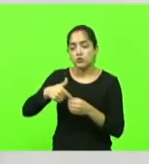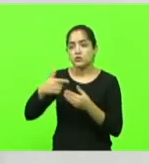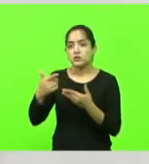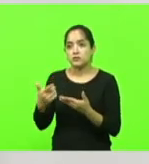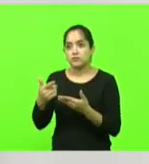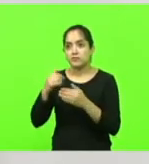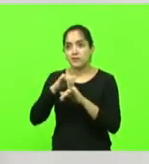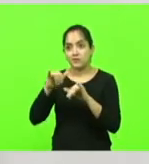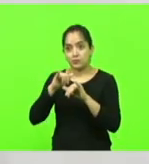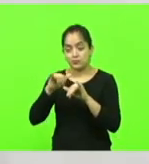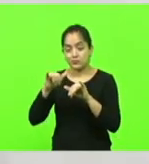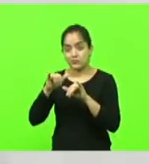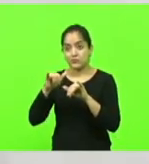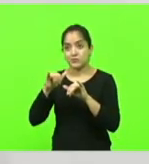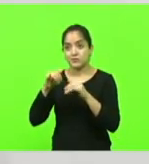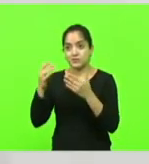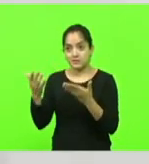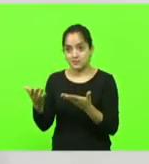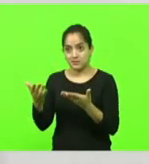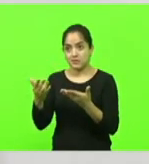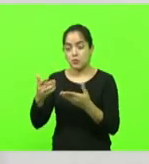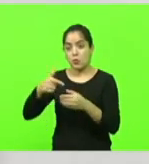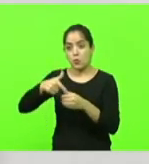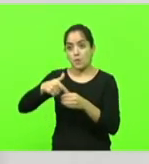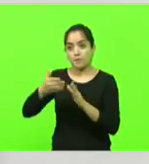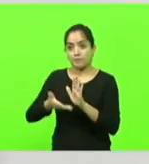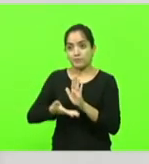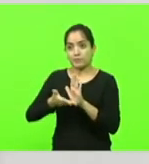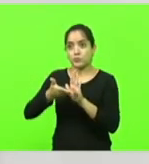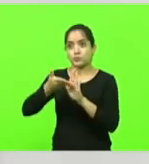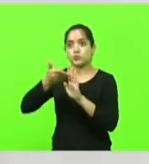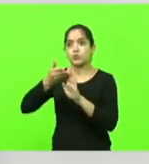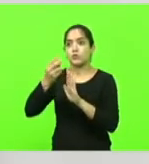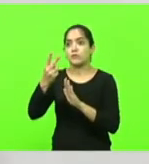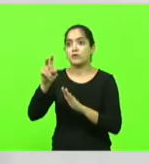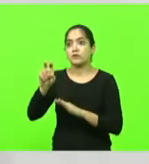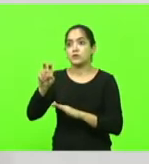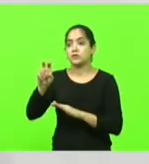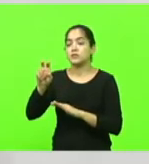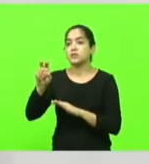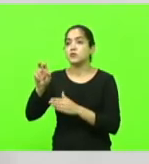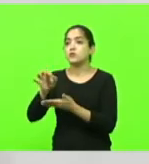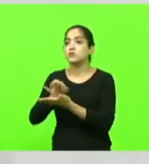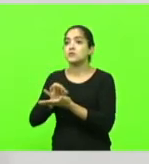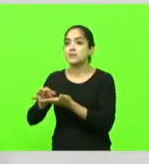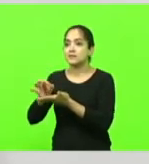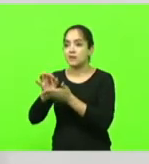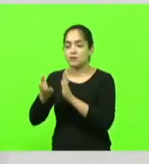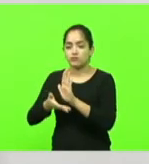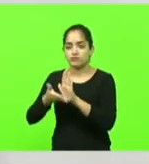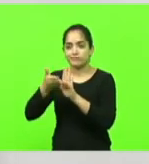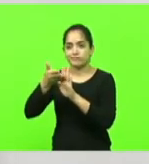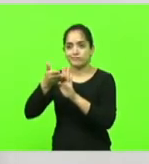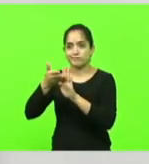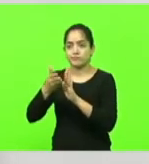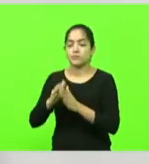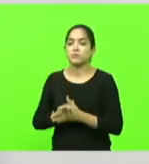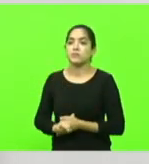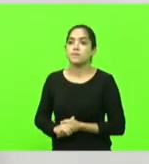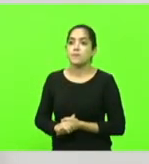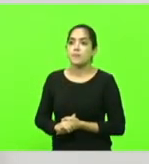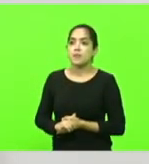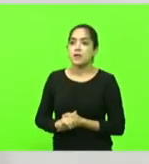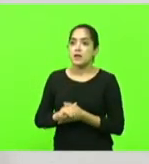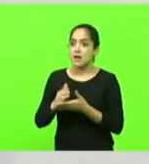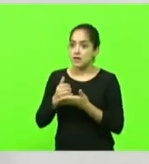notícia nesta data, onde o preço do óleo diesel vai aumentar mais 25 centavos ao litro a partir desta quarta-feira.